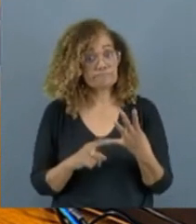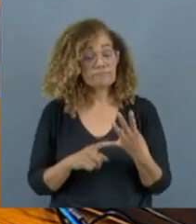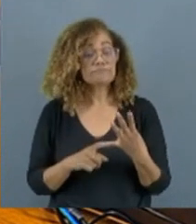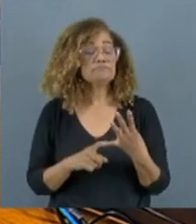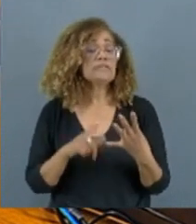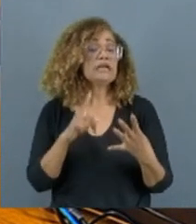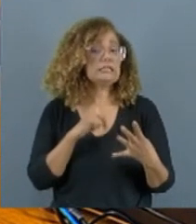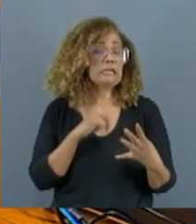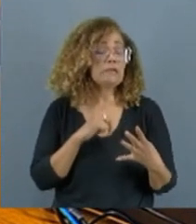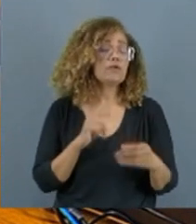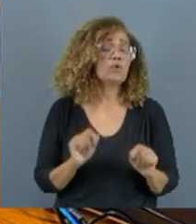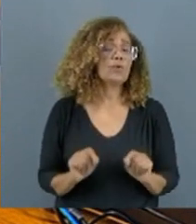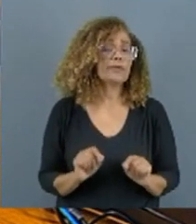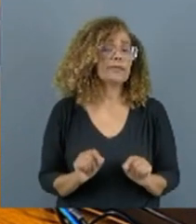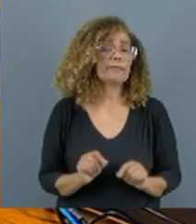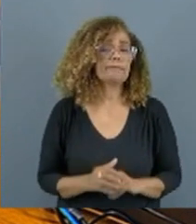nós temos